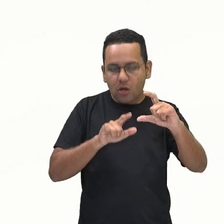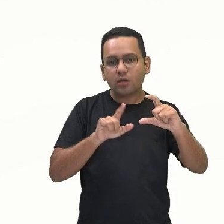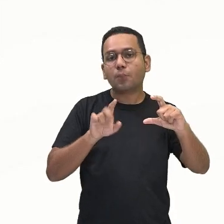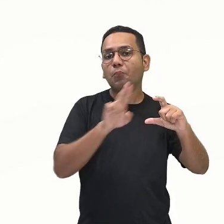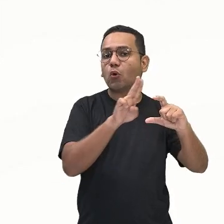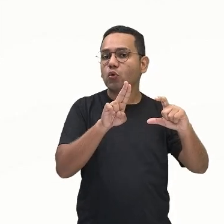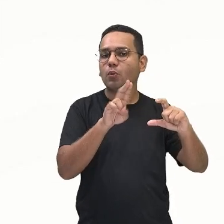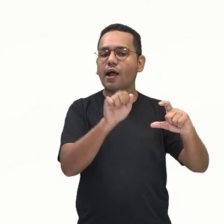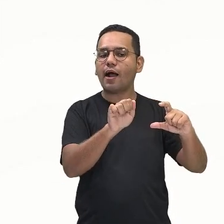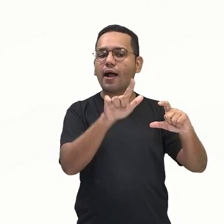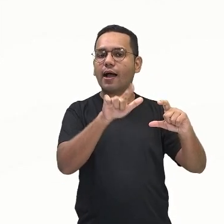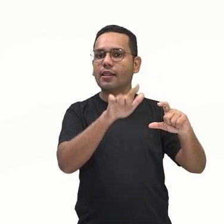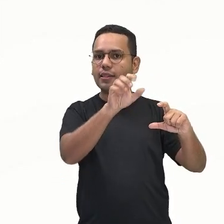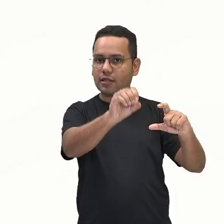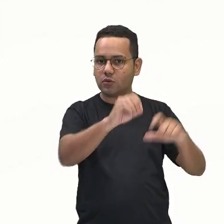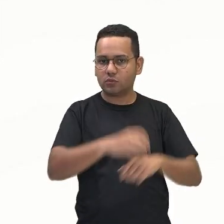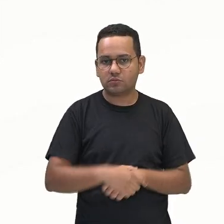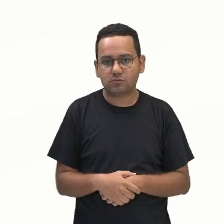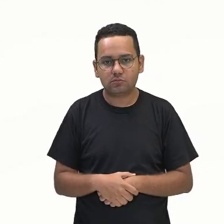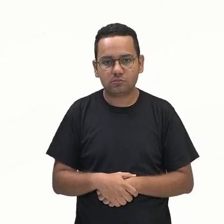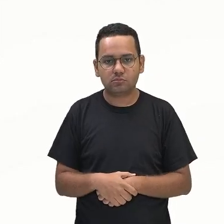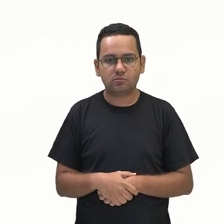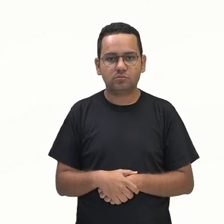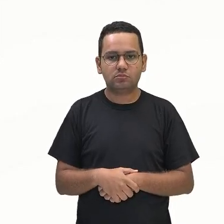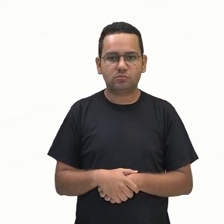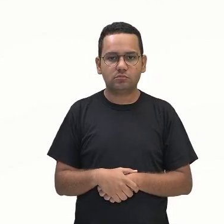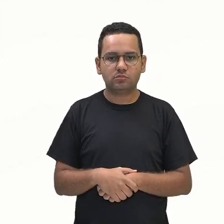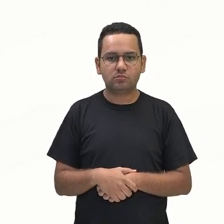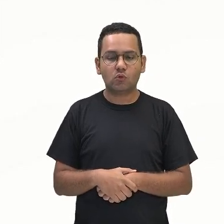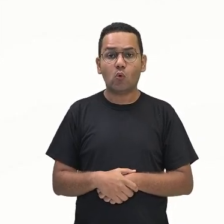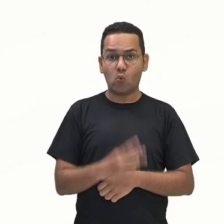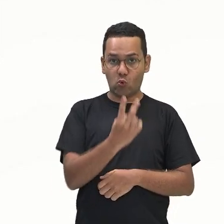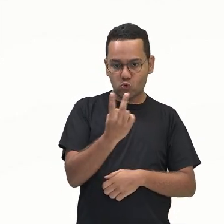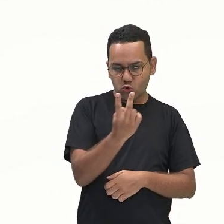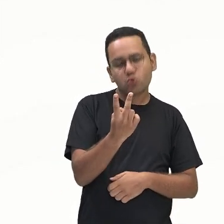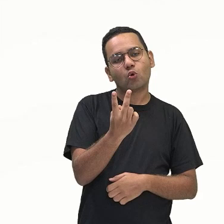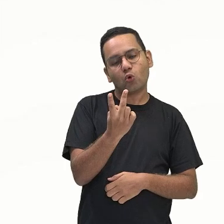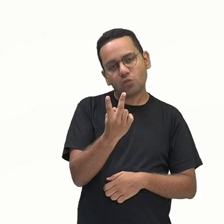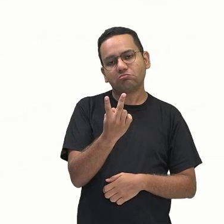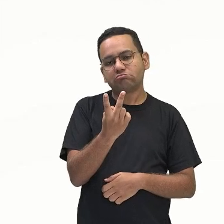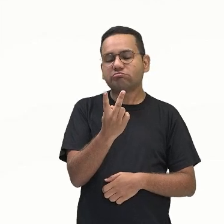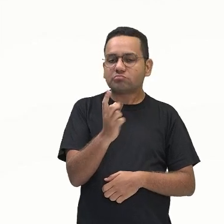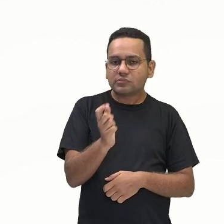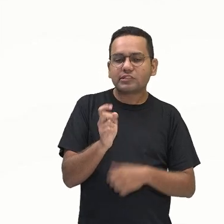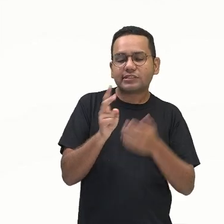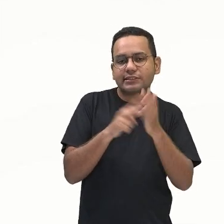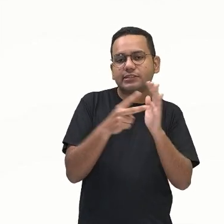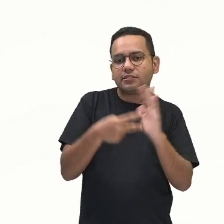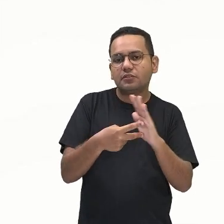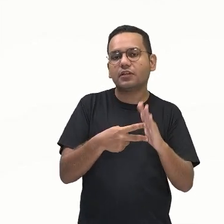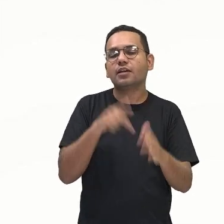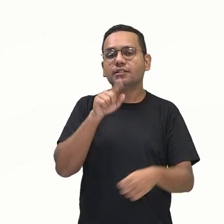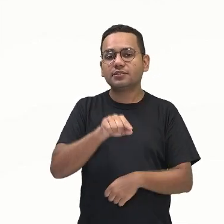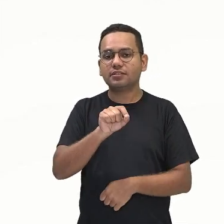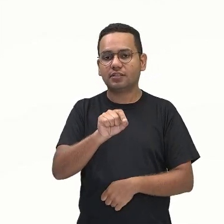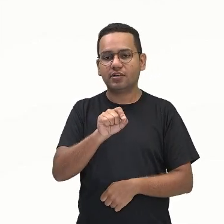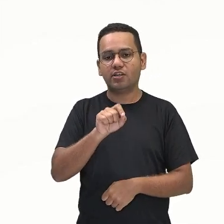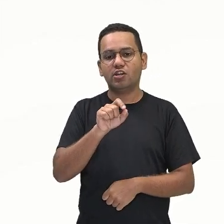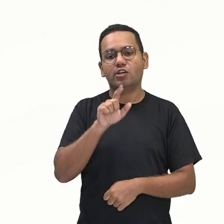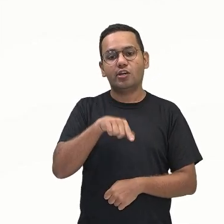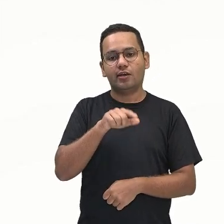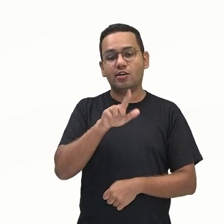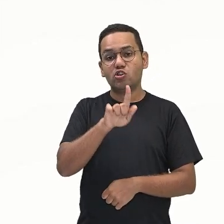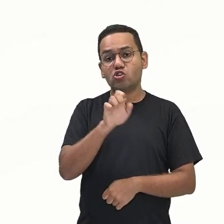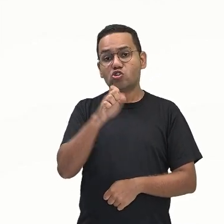certo? E o par a gente chama de gene. Então vai ter pessoas que vão receber alelos